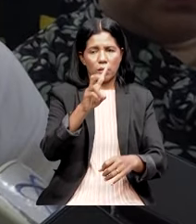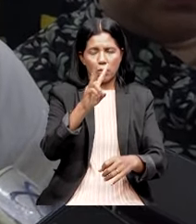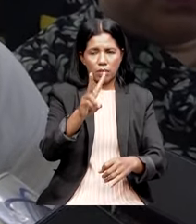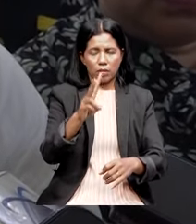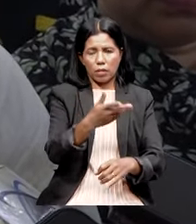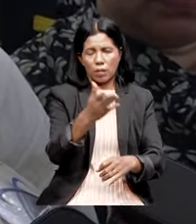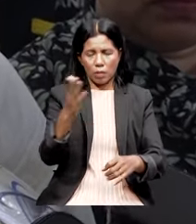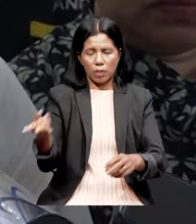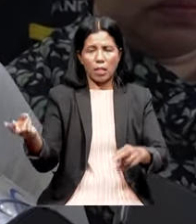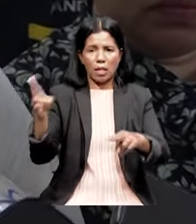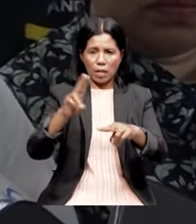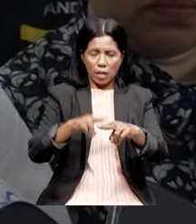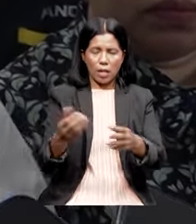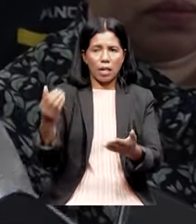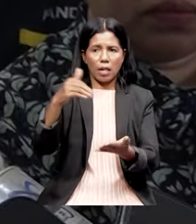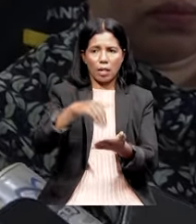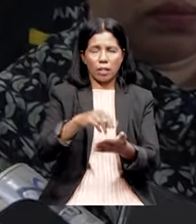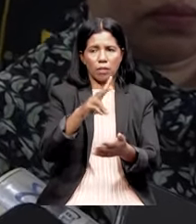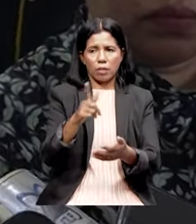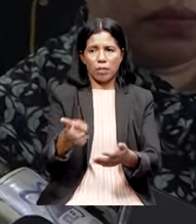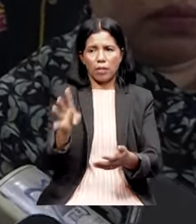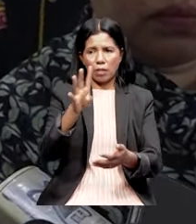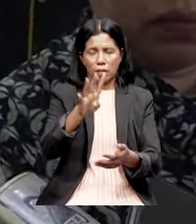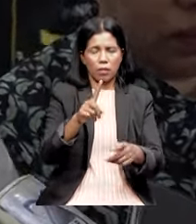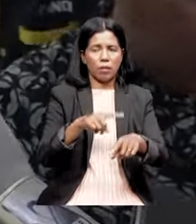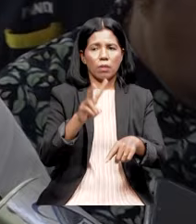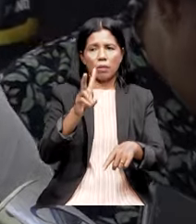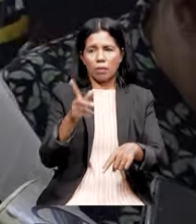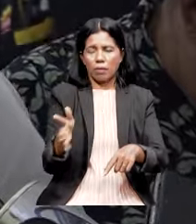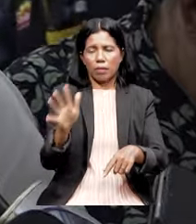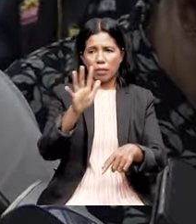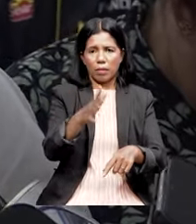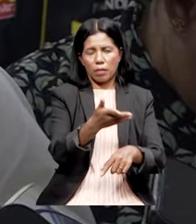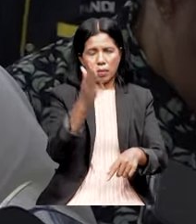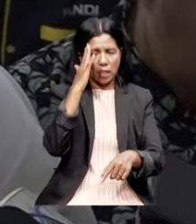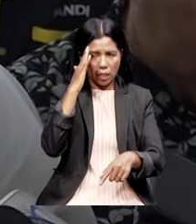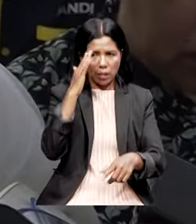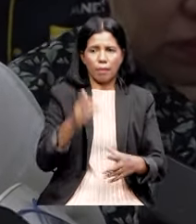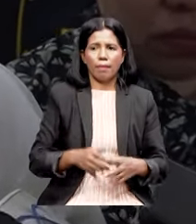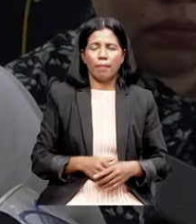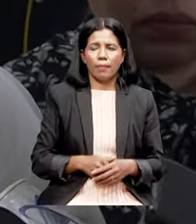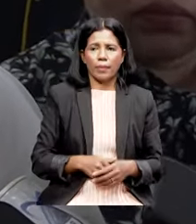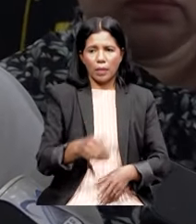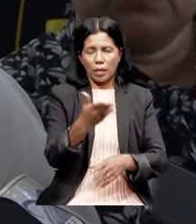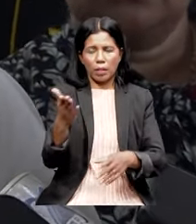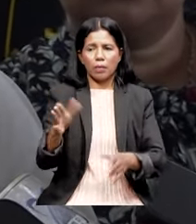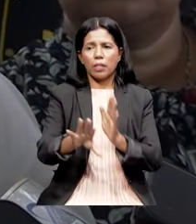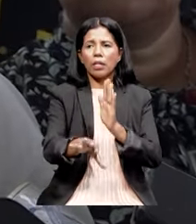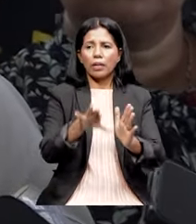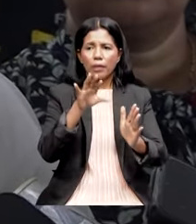bot sira repek in fali mai 2024-2025. Nei ta bot sira hatene katak e ta bot sira